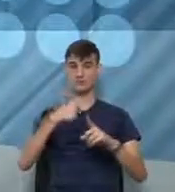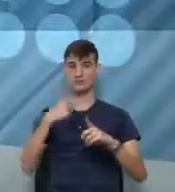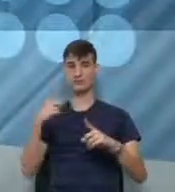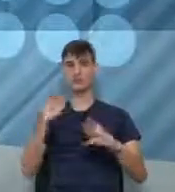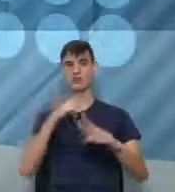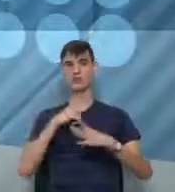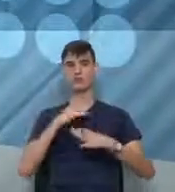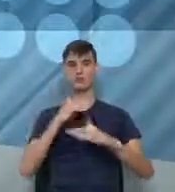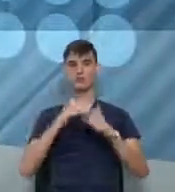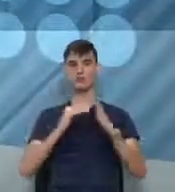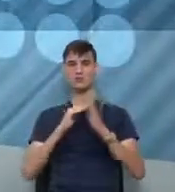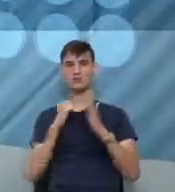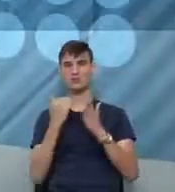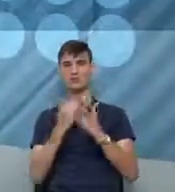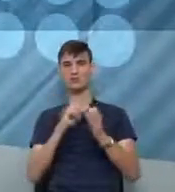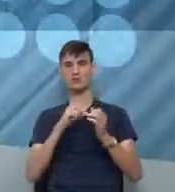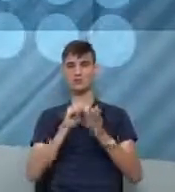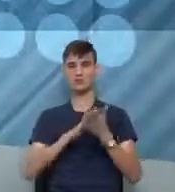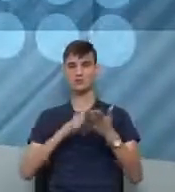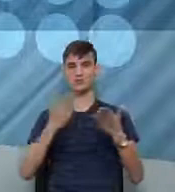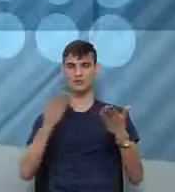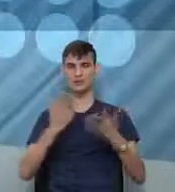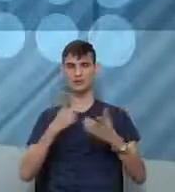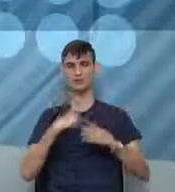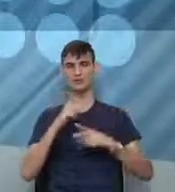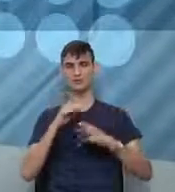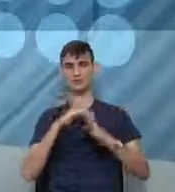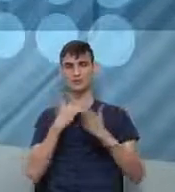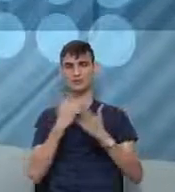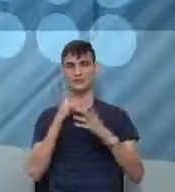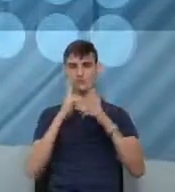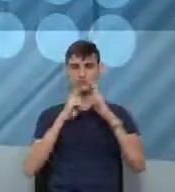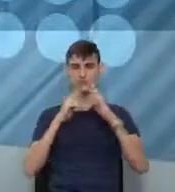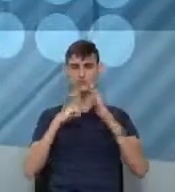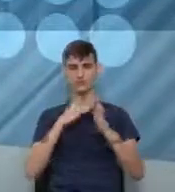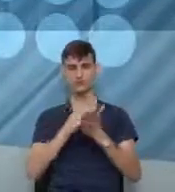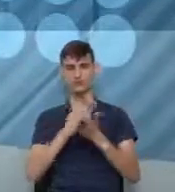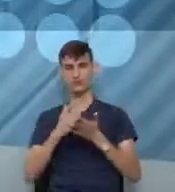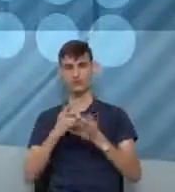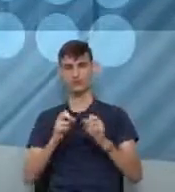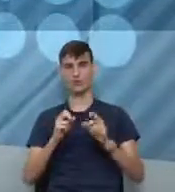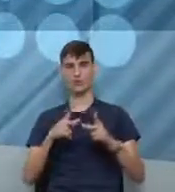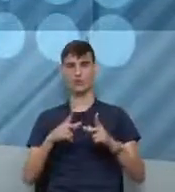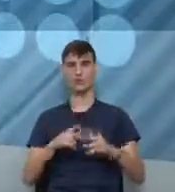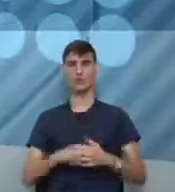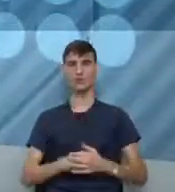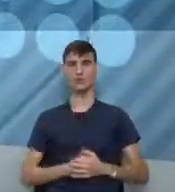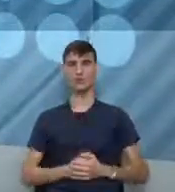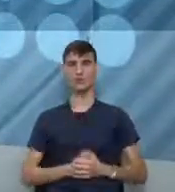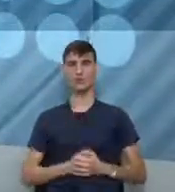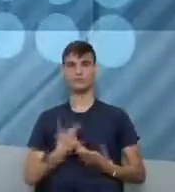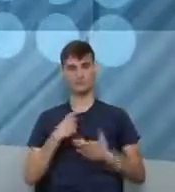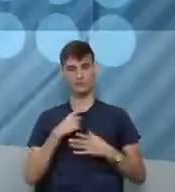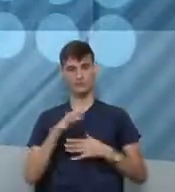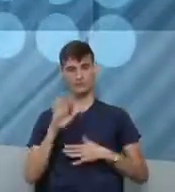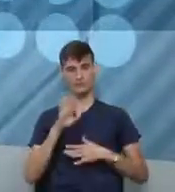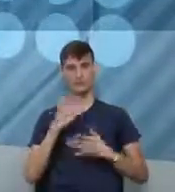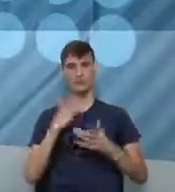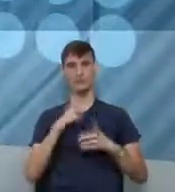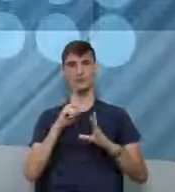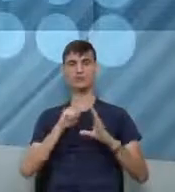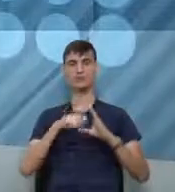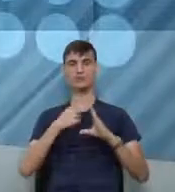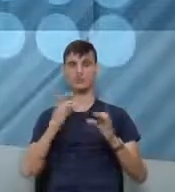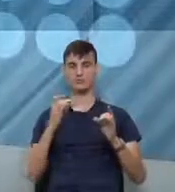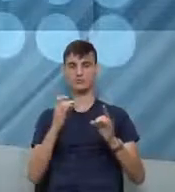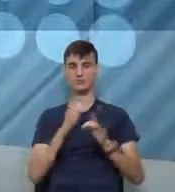subo a resolução dos exercícios da nossa aula para que você consiga acompanhar passo a passo, tá bom? Então eu me despeço, vou deixar um